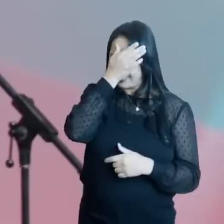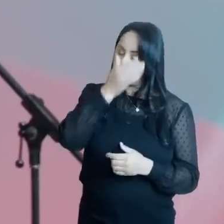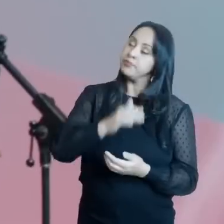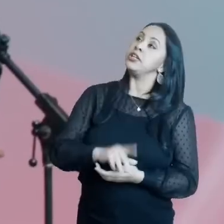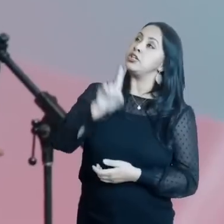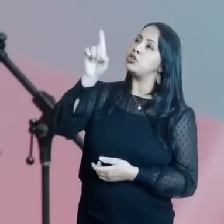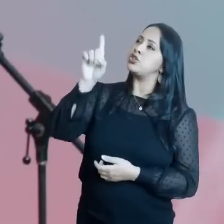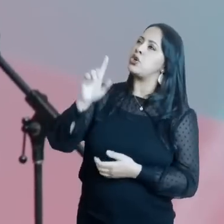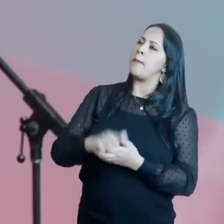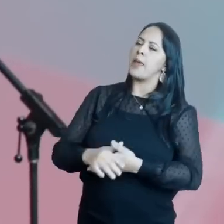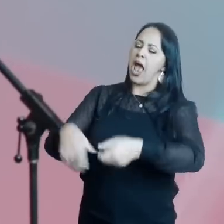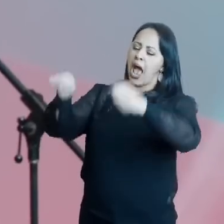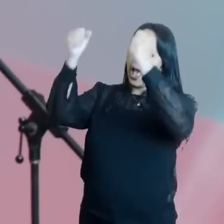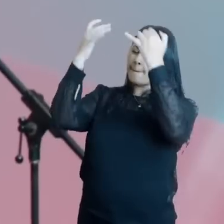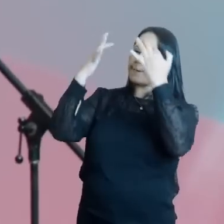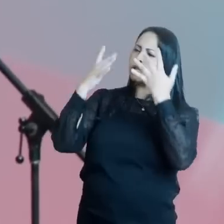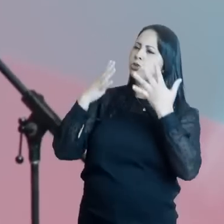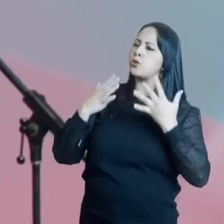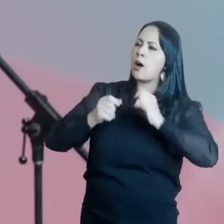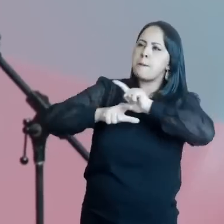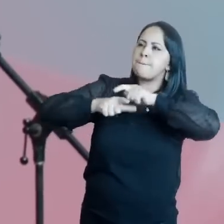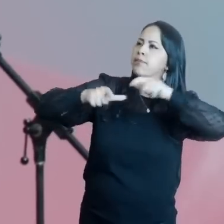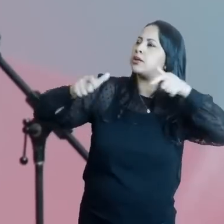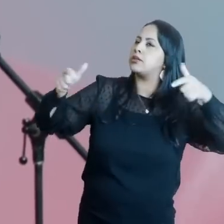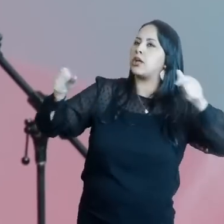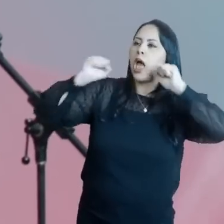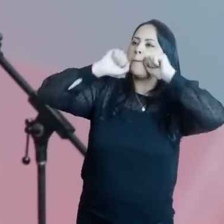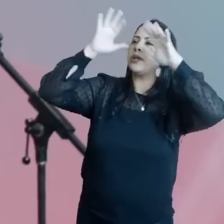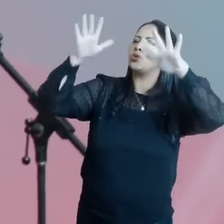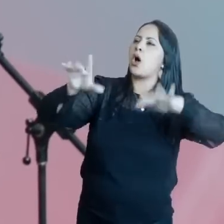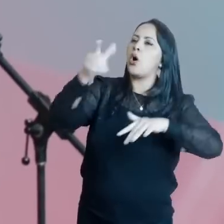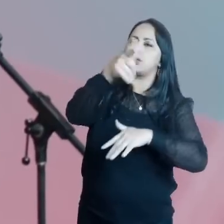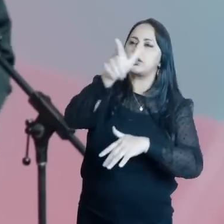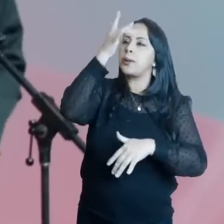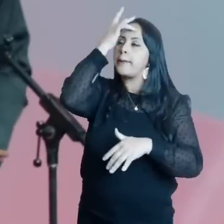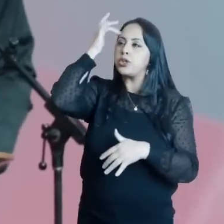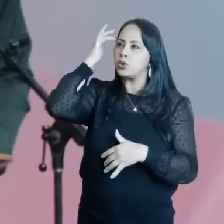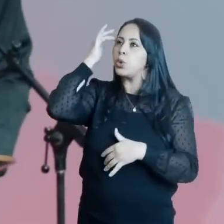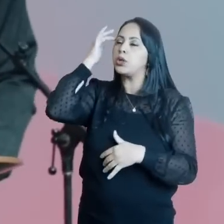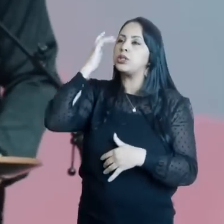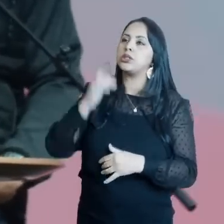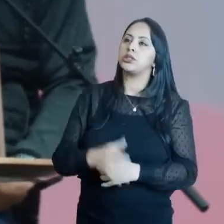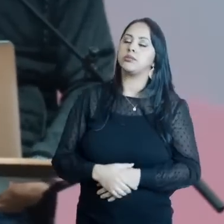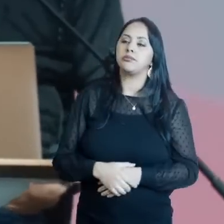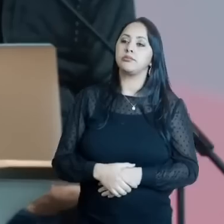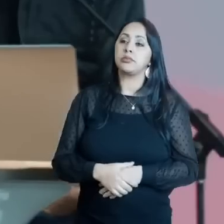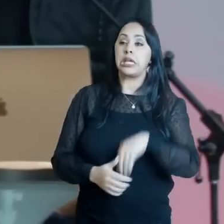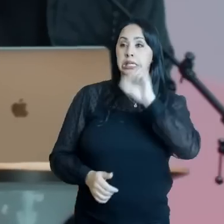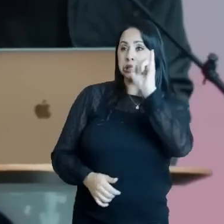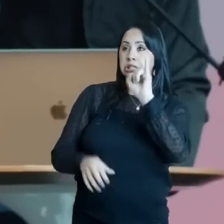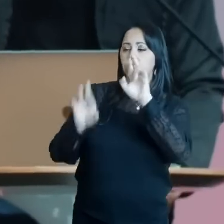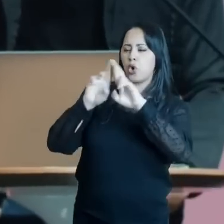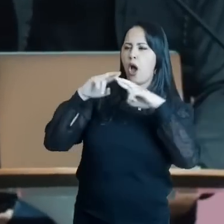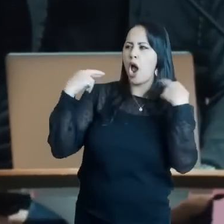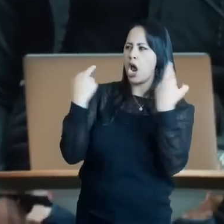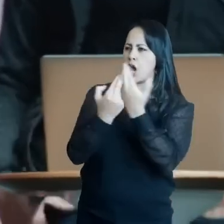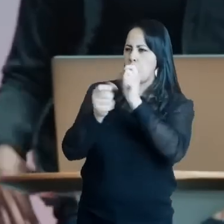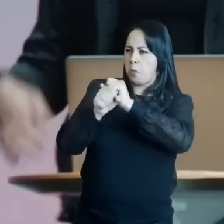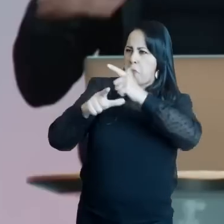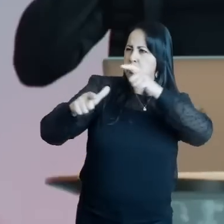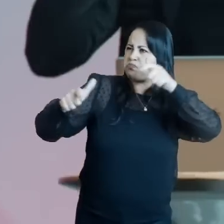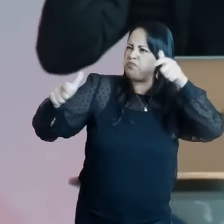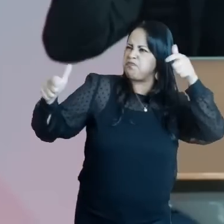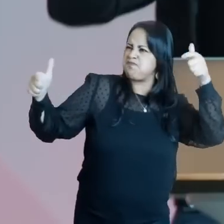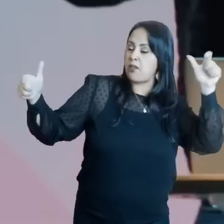ao Senhor me prosperar de qualquer tamanho, de qualquer medida, que o Senhor me prospere. Senhor, se o seu reino for crescer, se ele